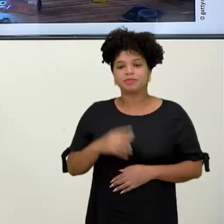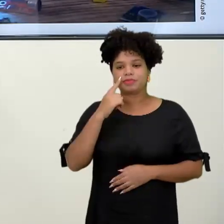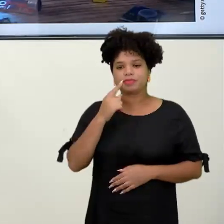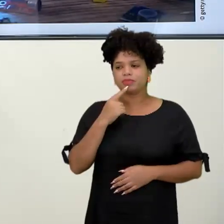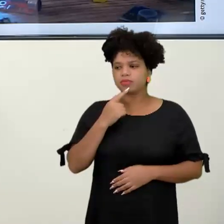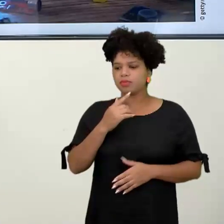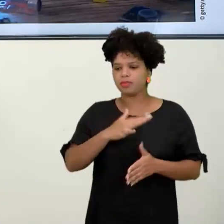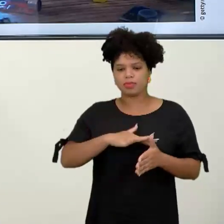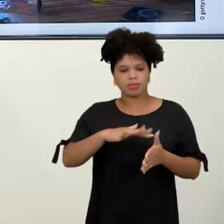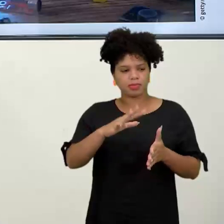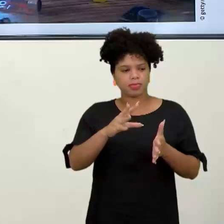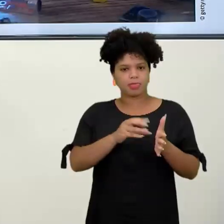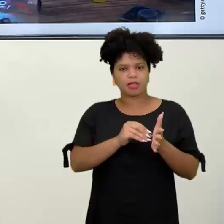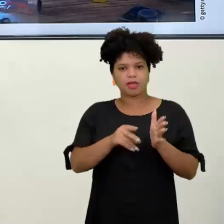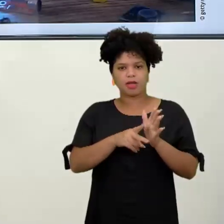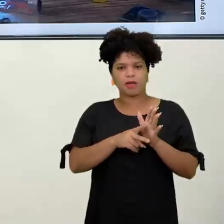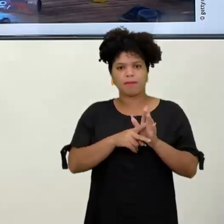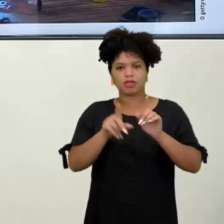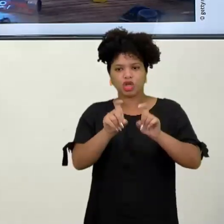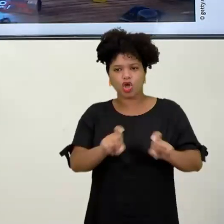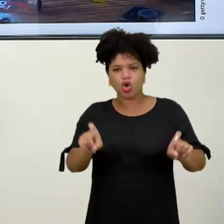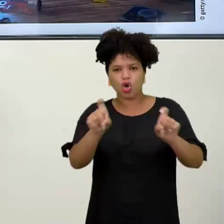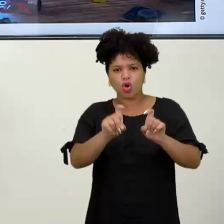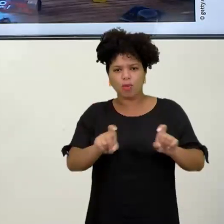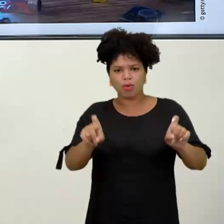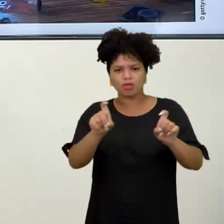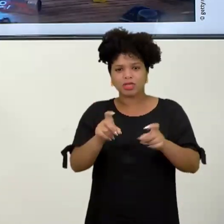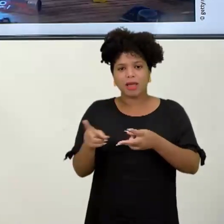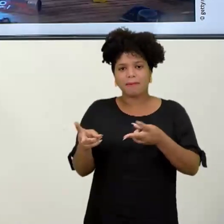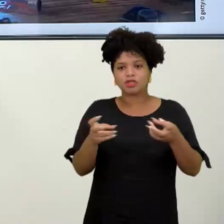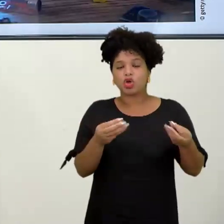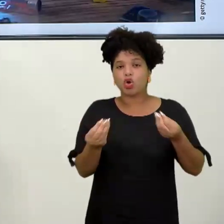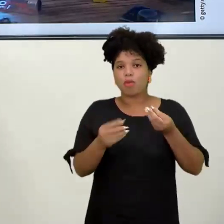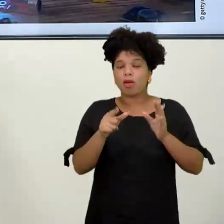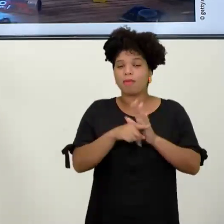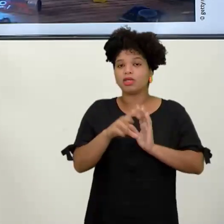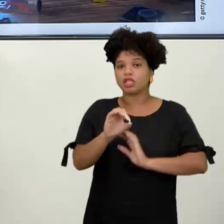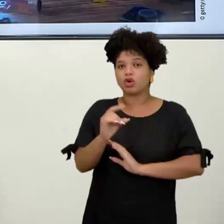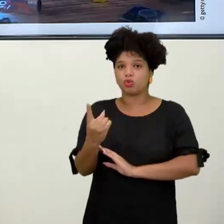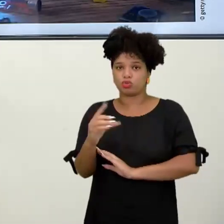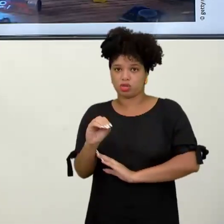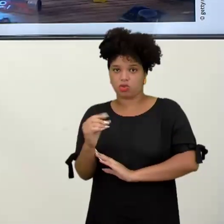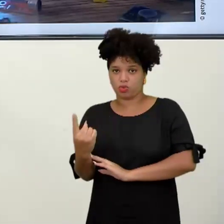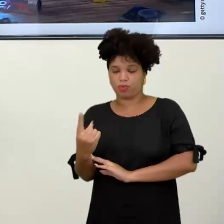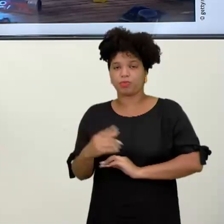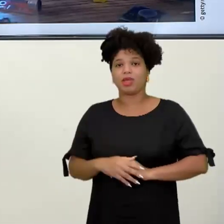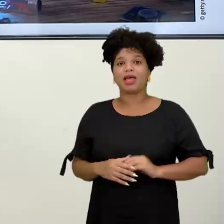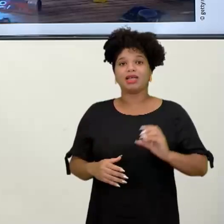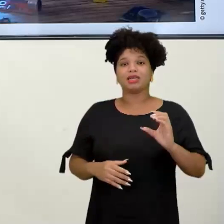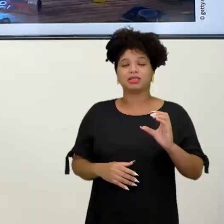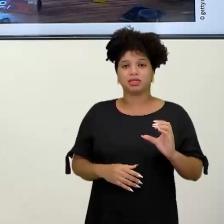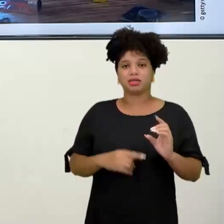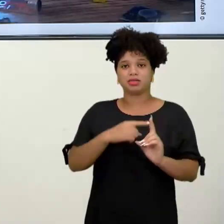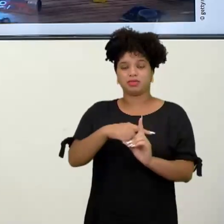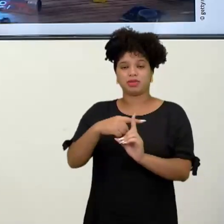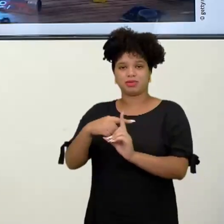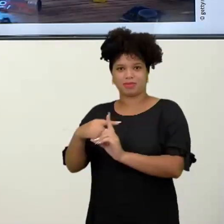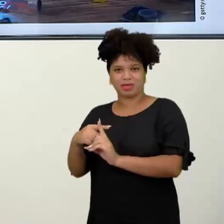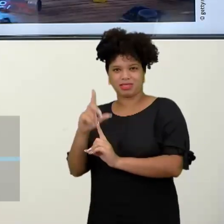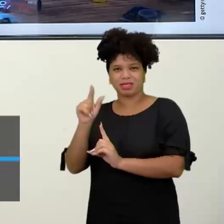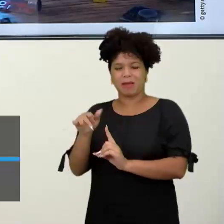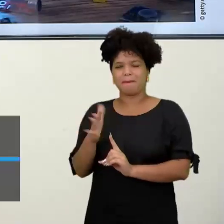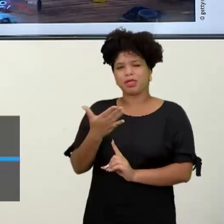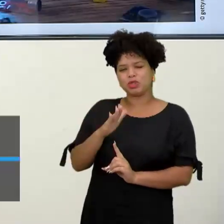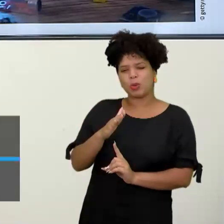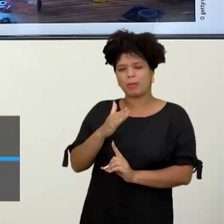linguagem básica do computador, como ele interpreta, ele lê as coisas, é o binário. O C++, ele é uma linguagem mais perto